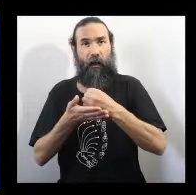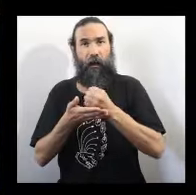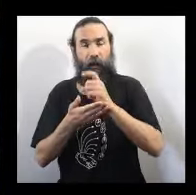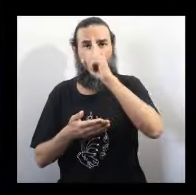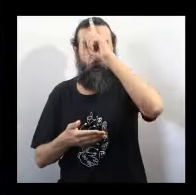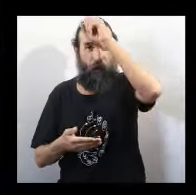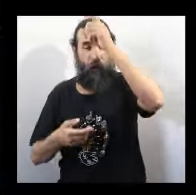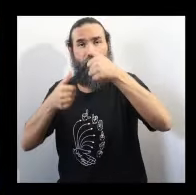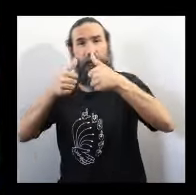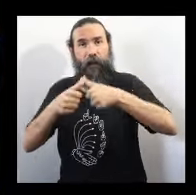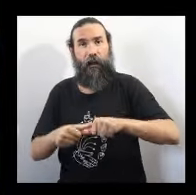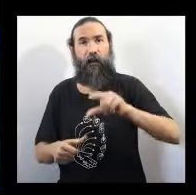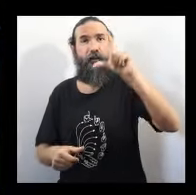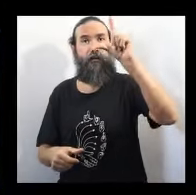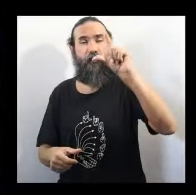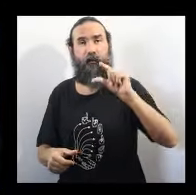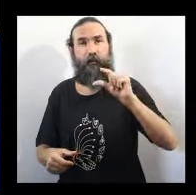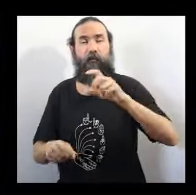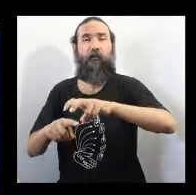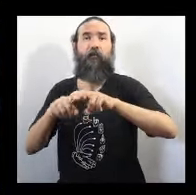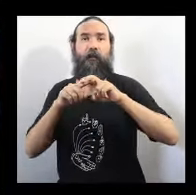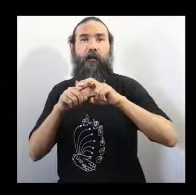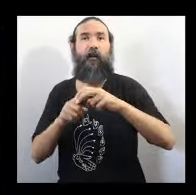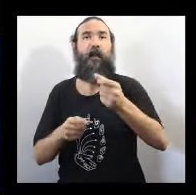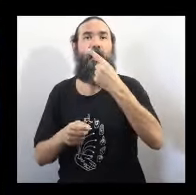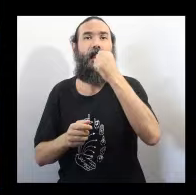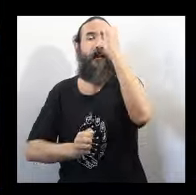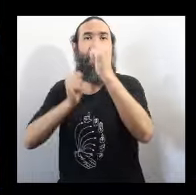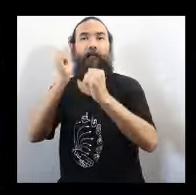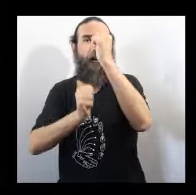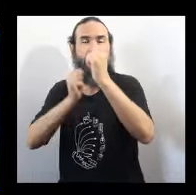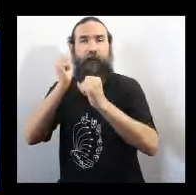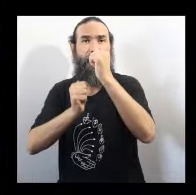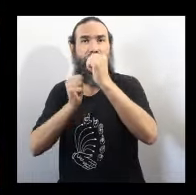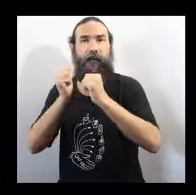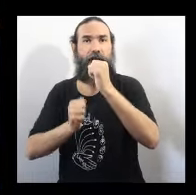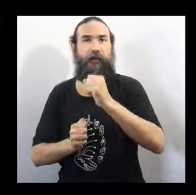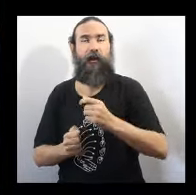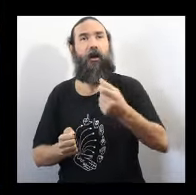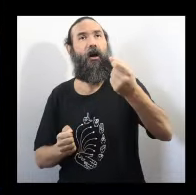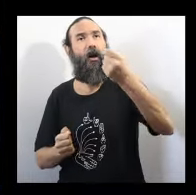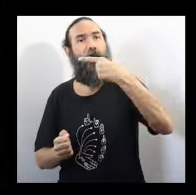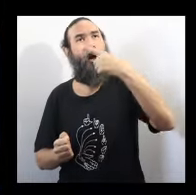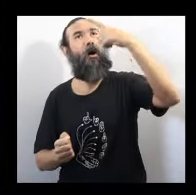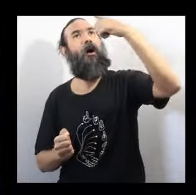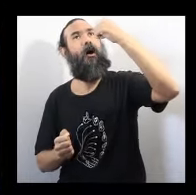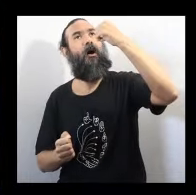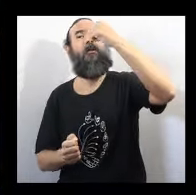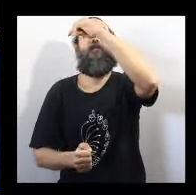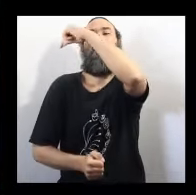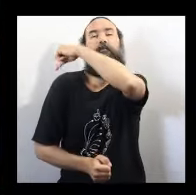e a medicina caseira sem perdendo seu lugar o remédio de farmácia que estão fácil de usar como